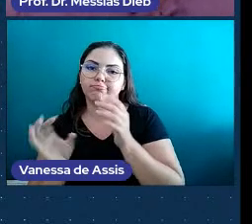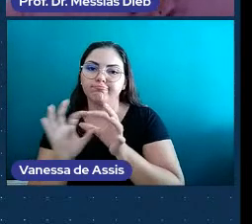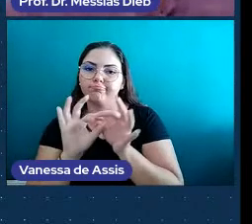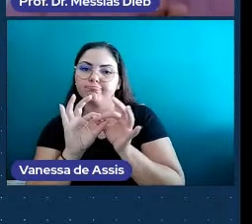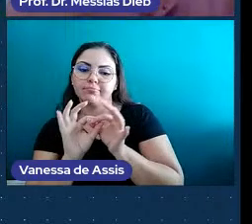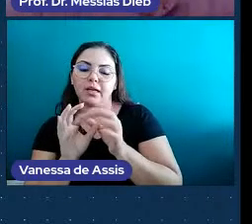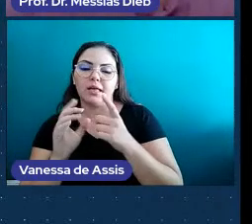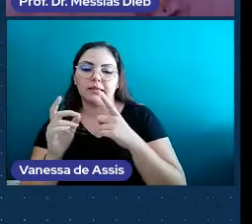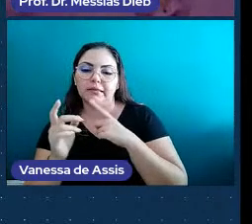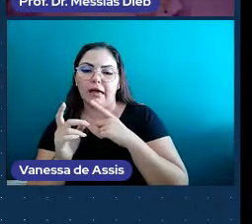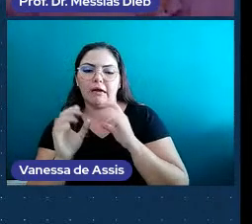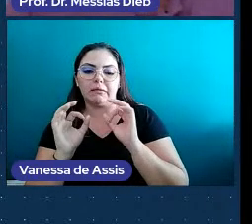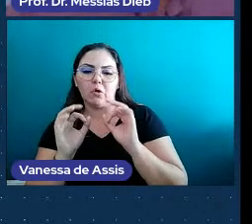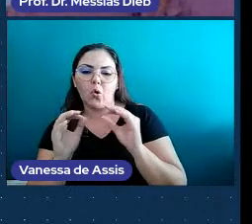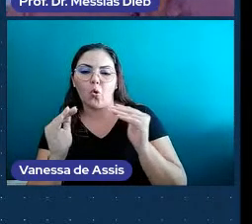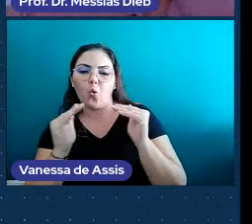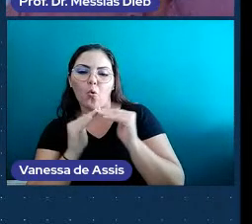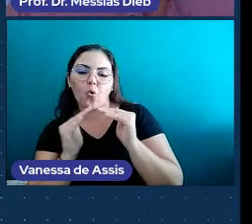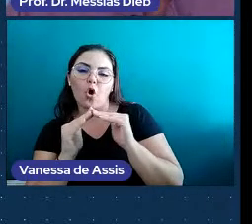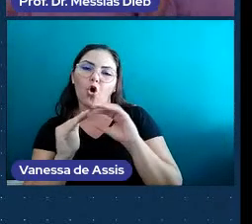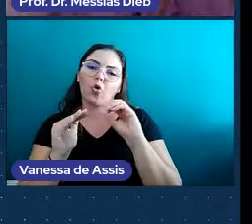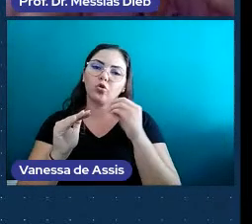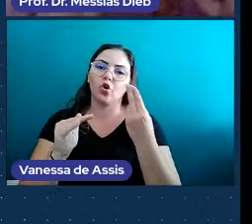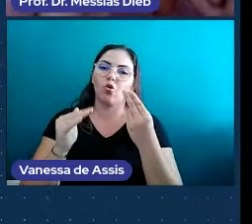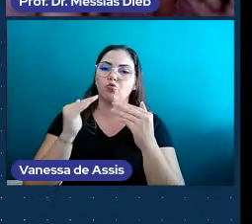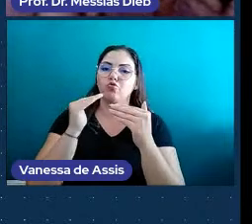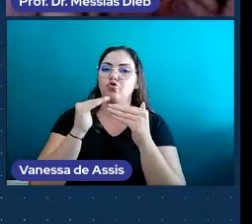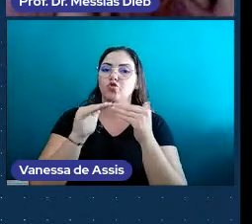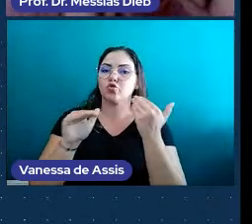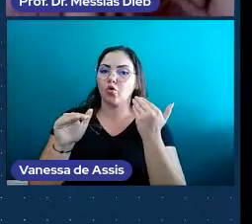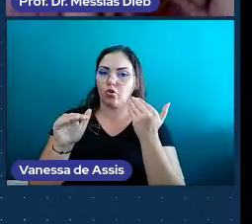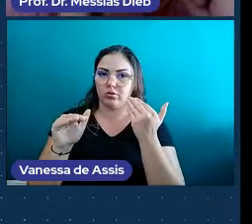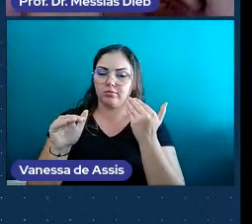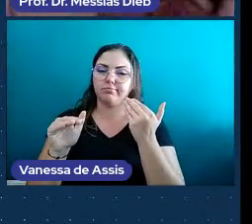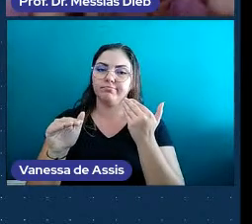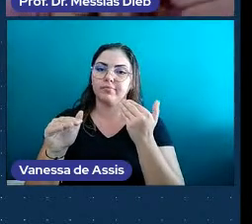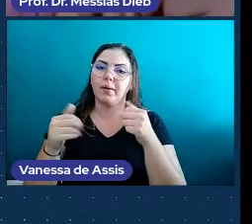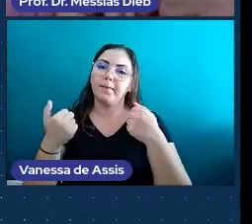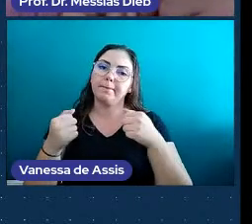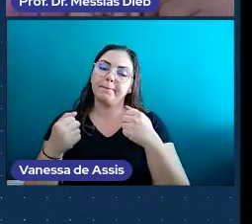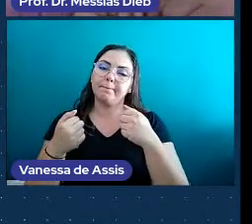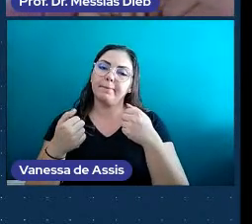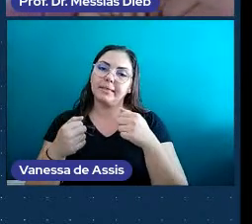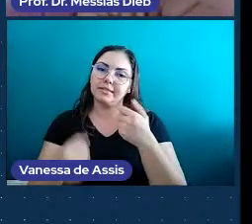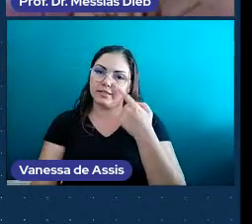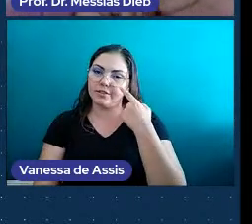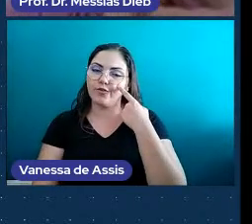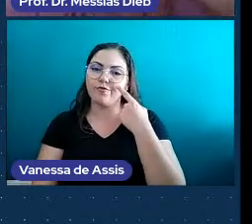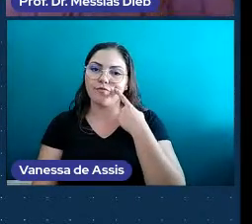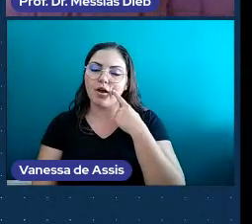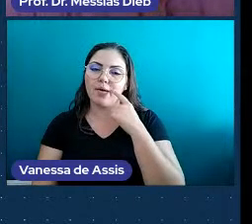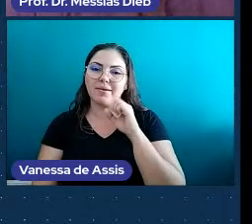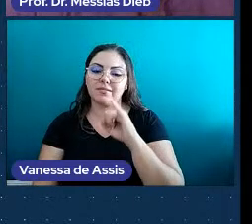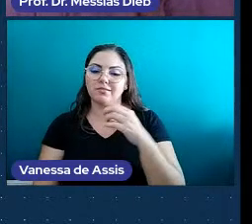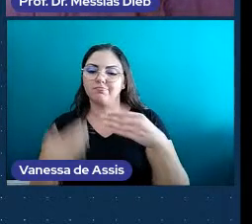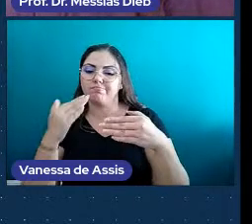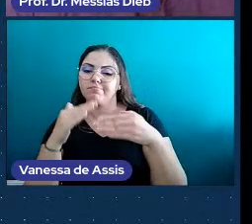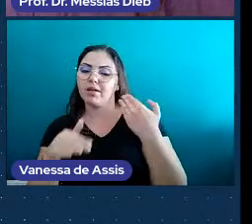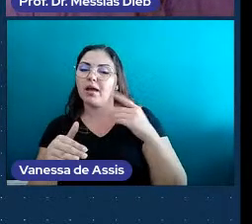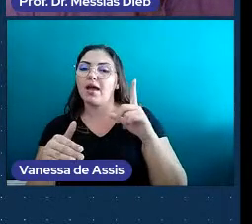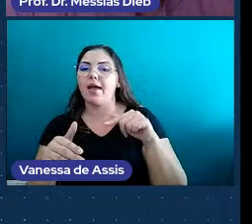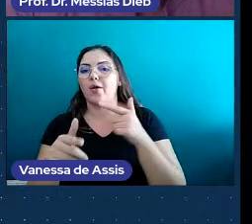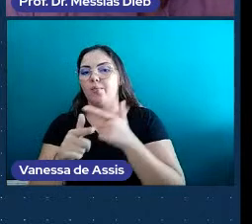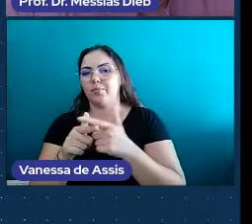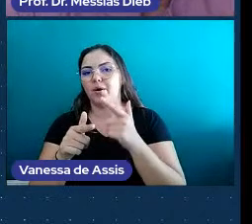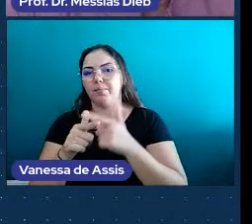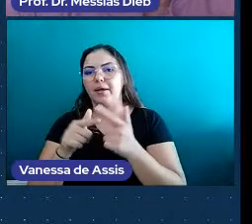divergem para posicionamentos diferentes, porque, senão, isso pode ser um problema para você. Como é que você diz que vai